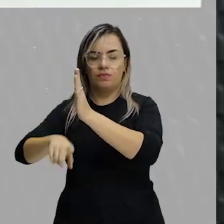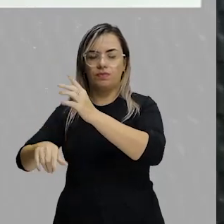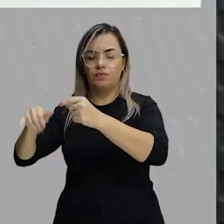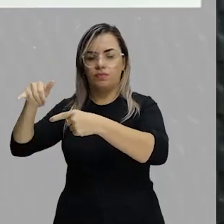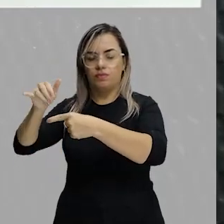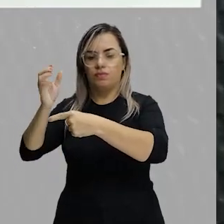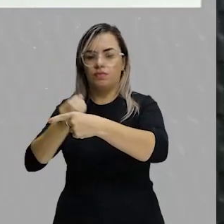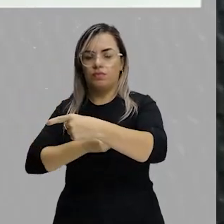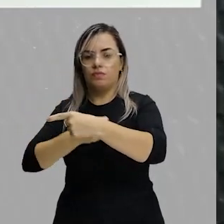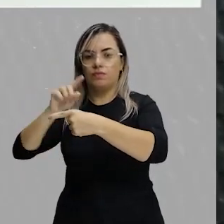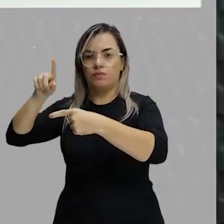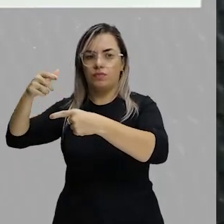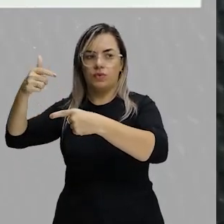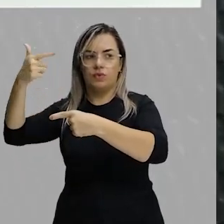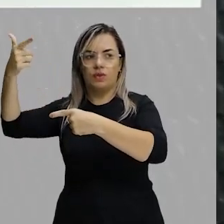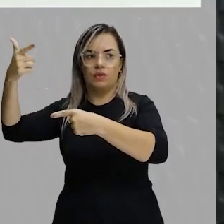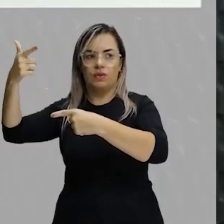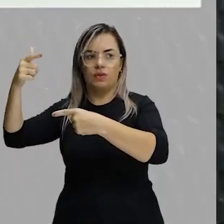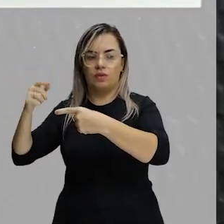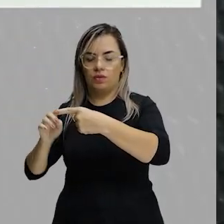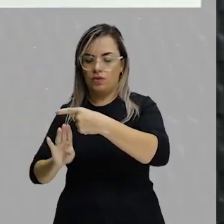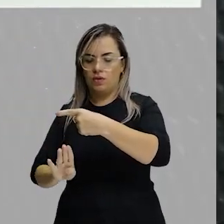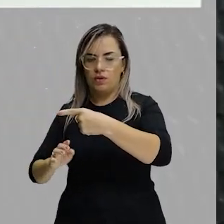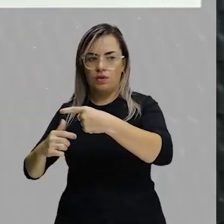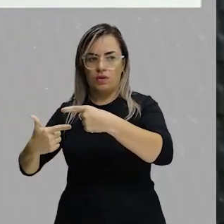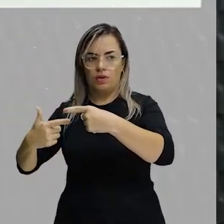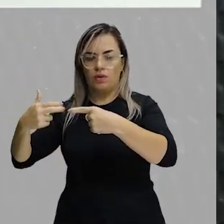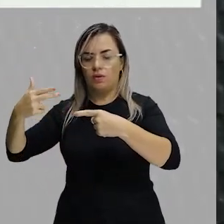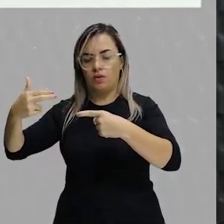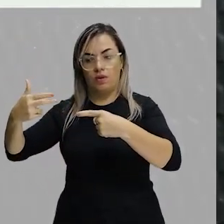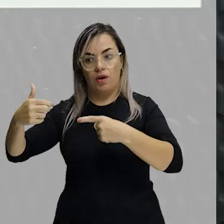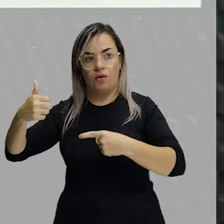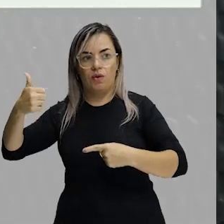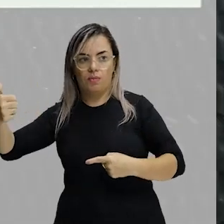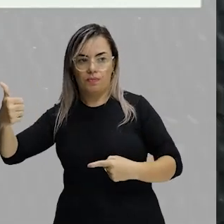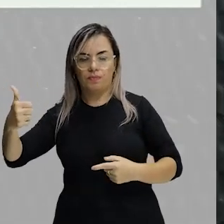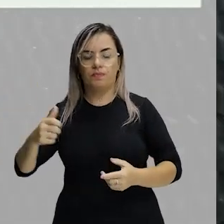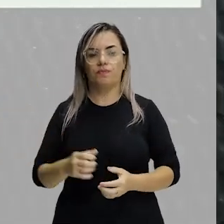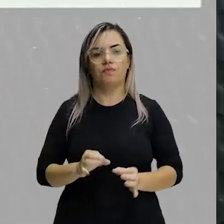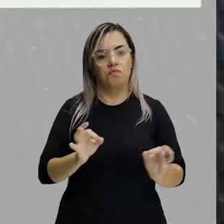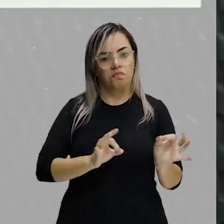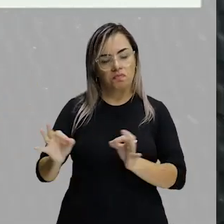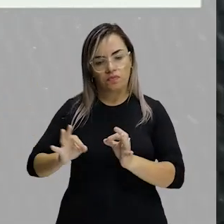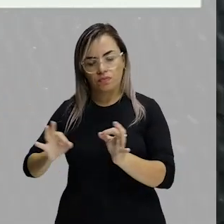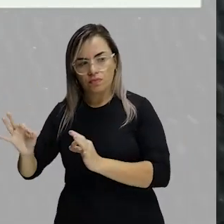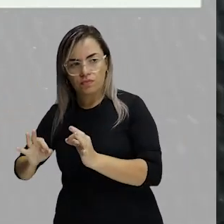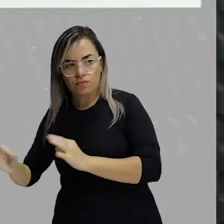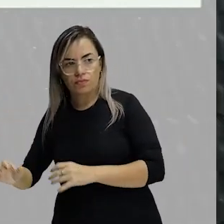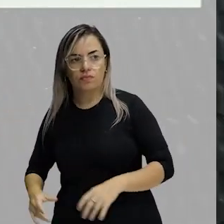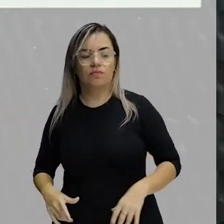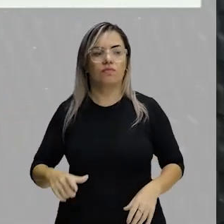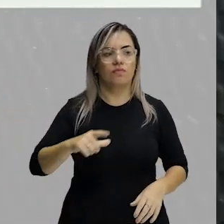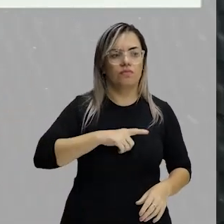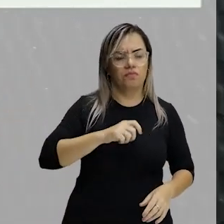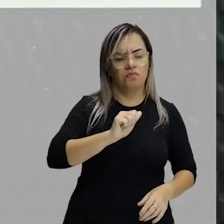igual a 1. Essa é a equação que eu vou montar. Eu tenho A, eu tenho B. Olha, turma,